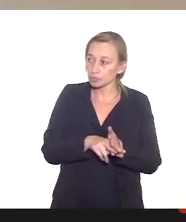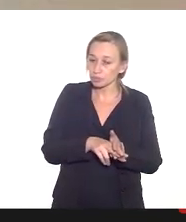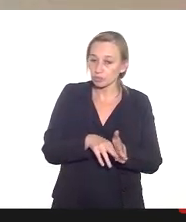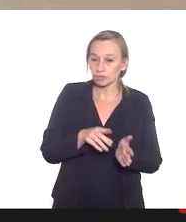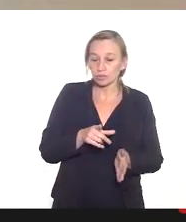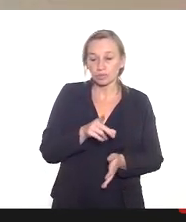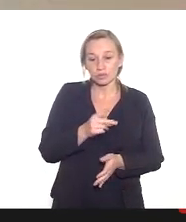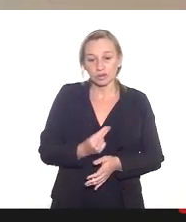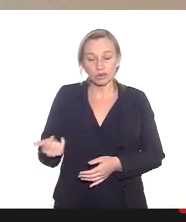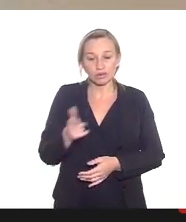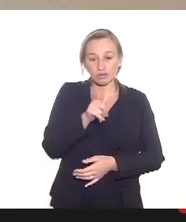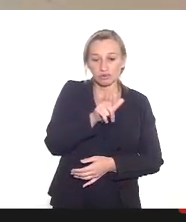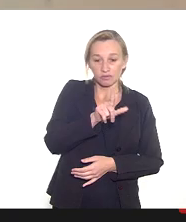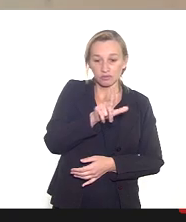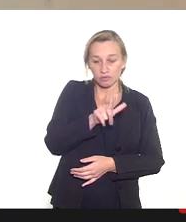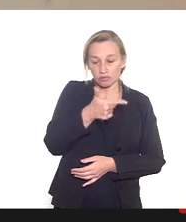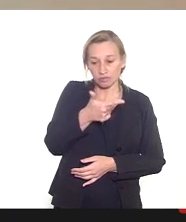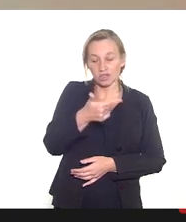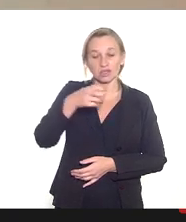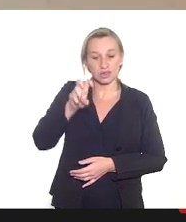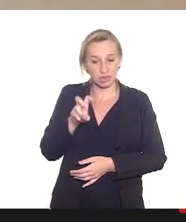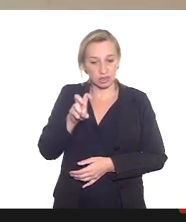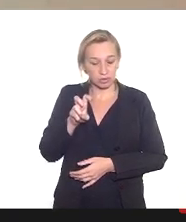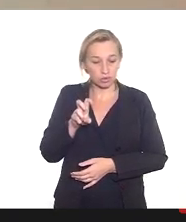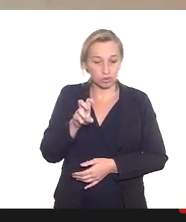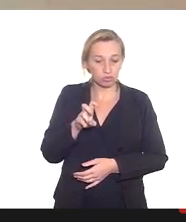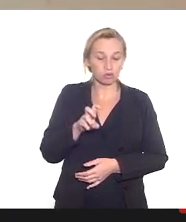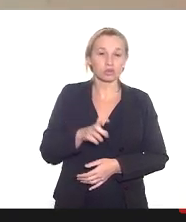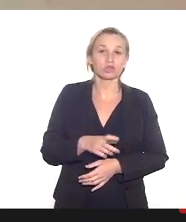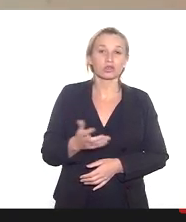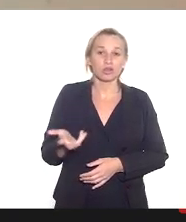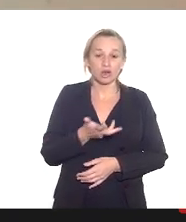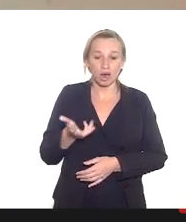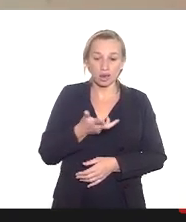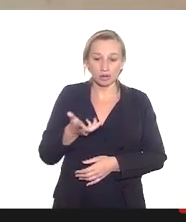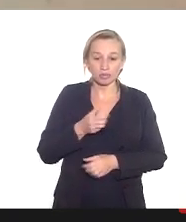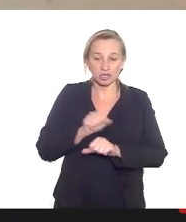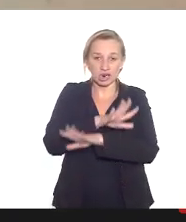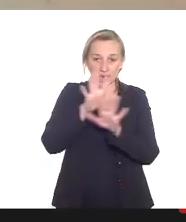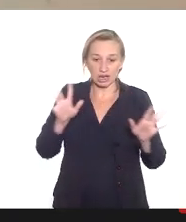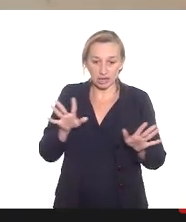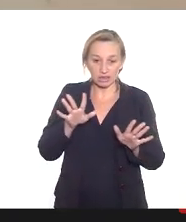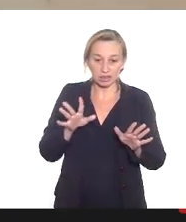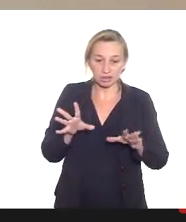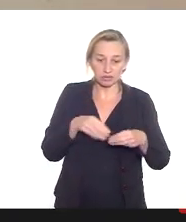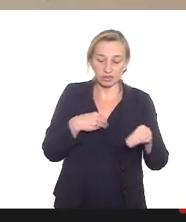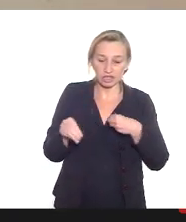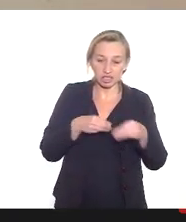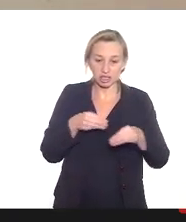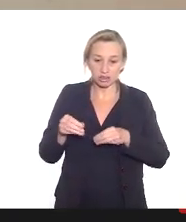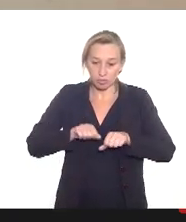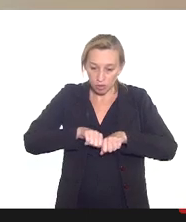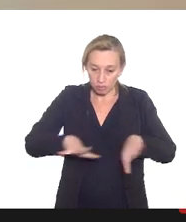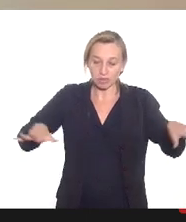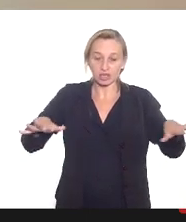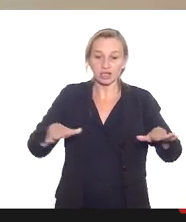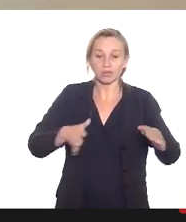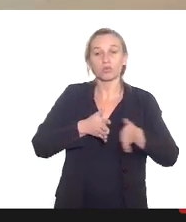que saiu no dia25 ela sairá com uma redação é mais mais clara mais flexível para ampliar o